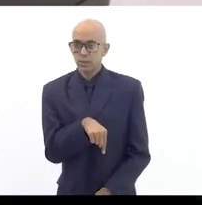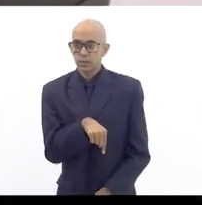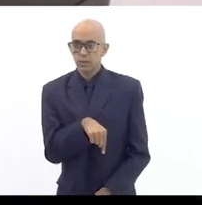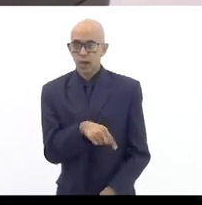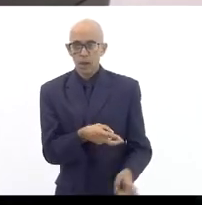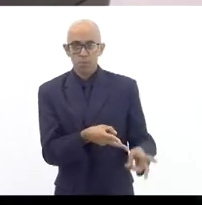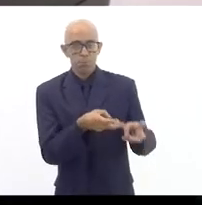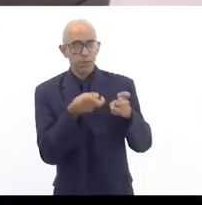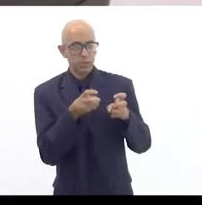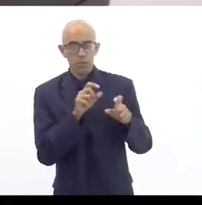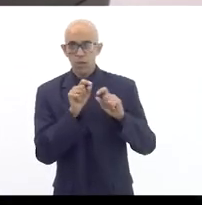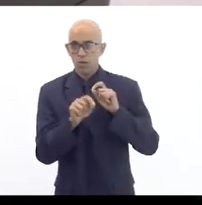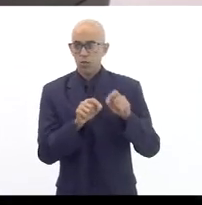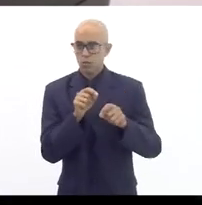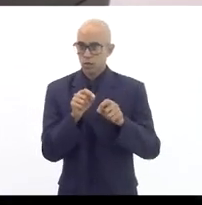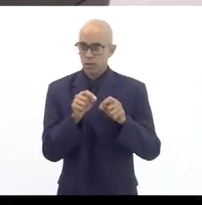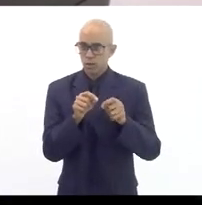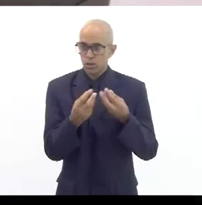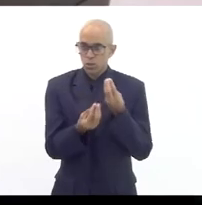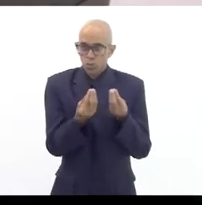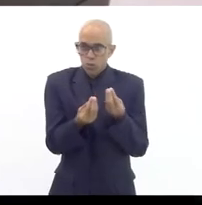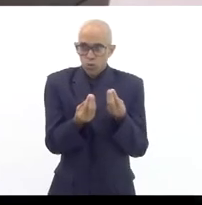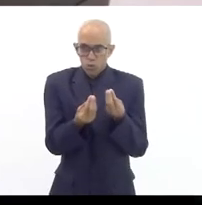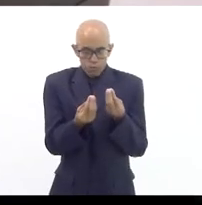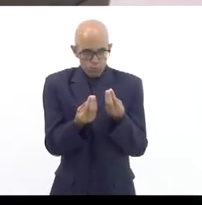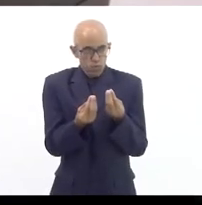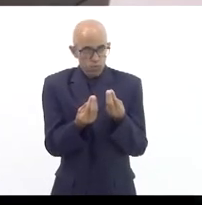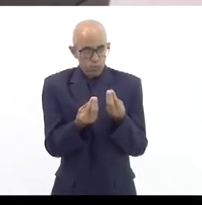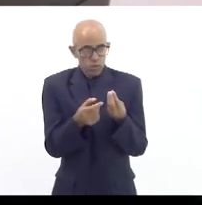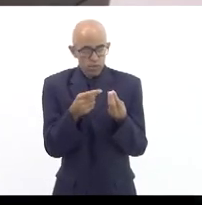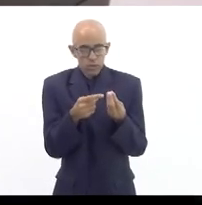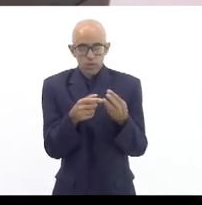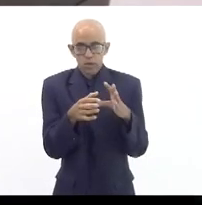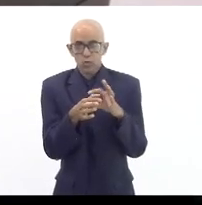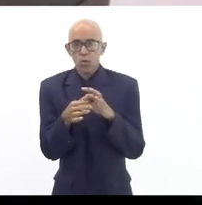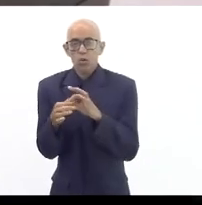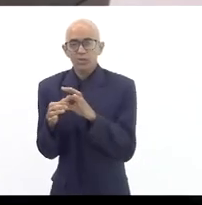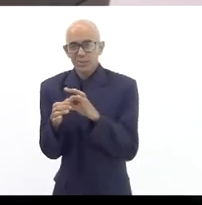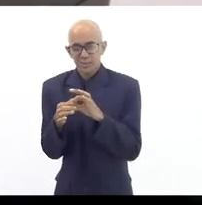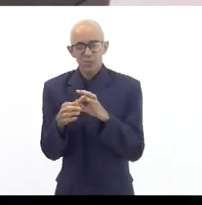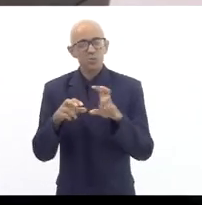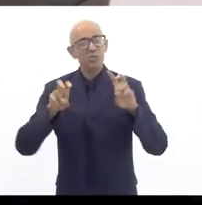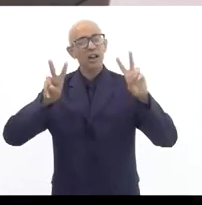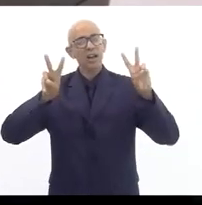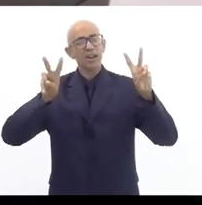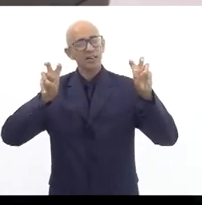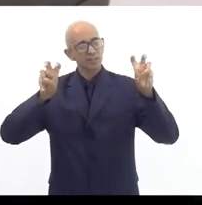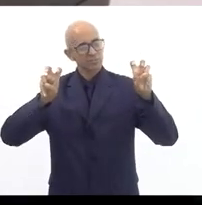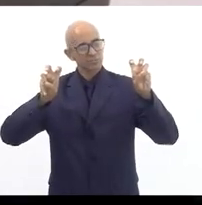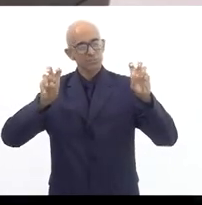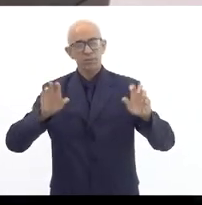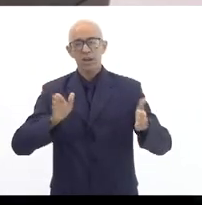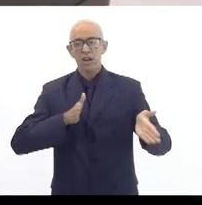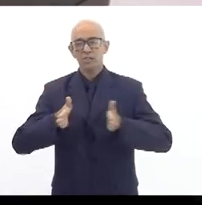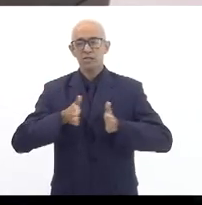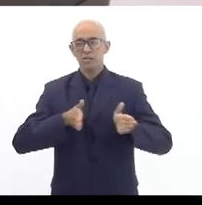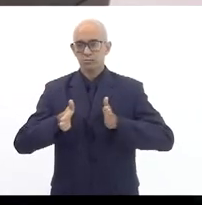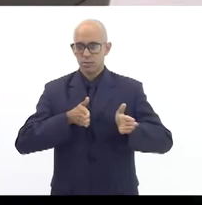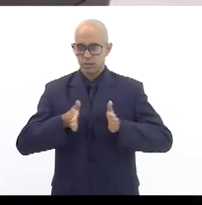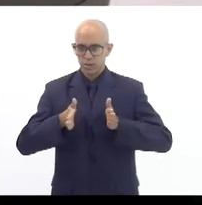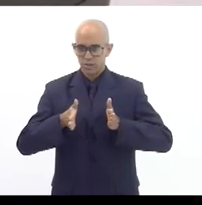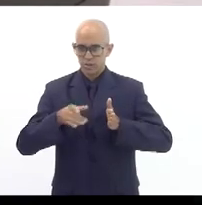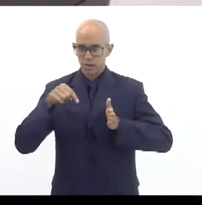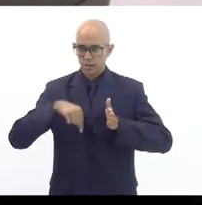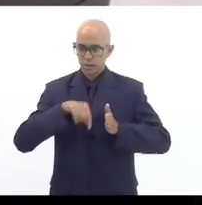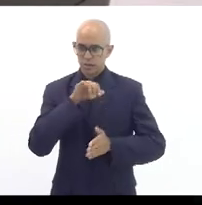comprovar o estado que se encontra o tema acessibilidade no estado do Rio de Janeiro. Eu